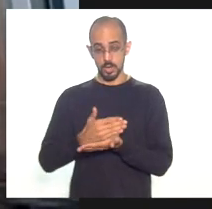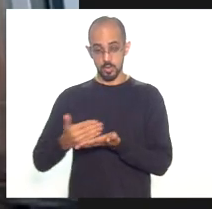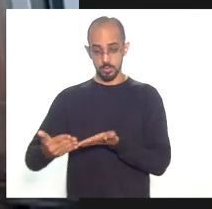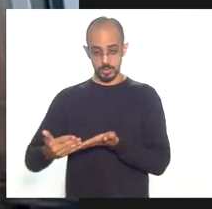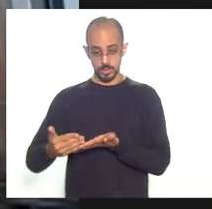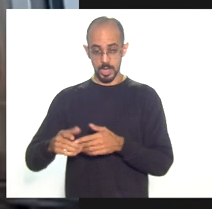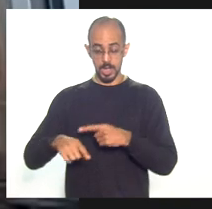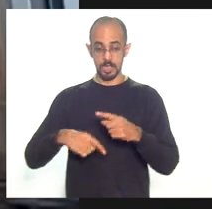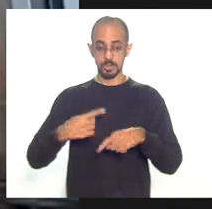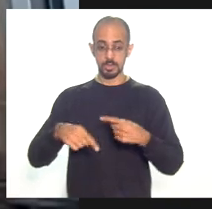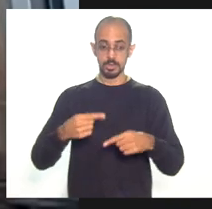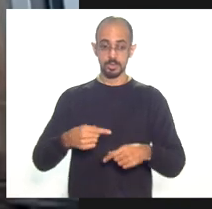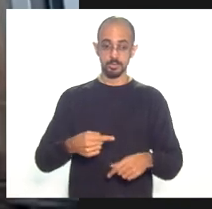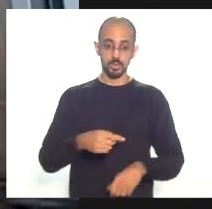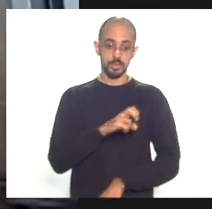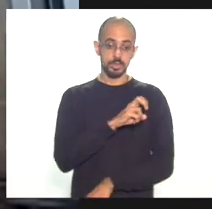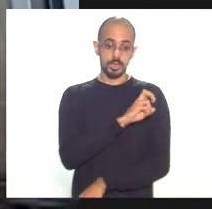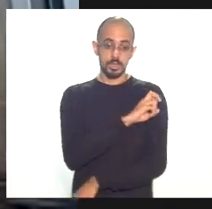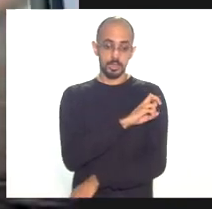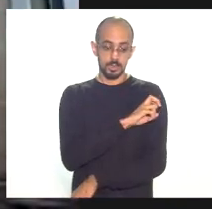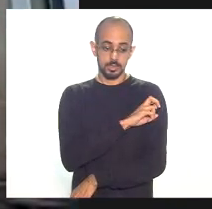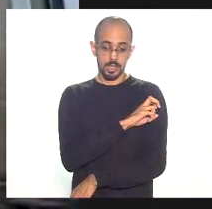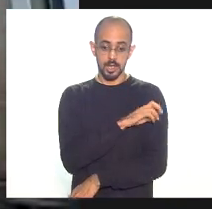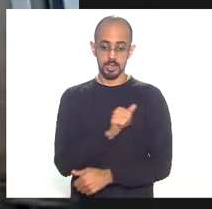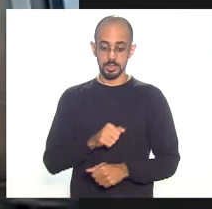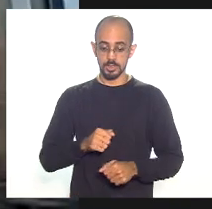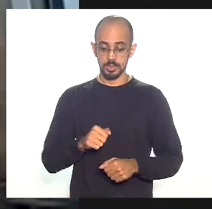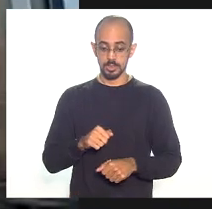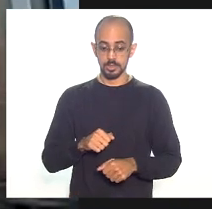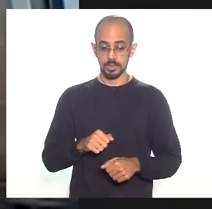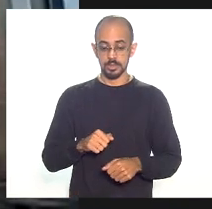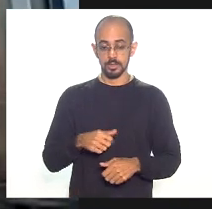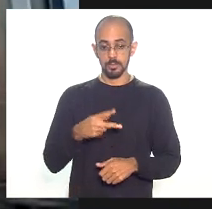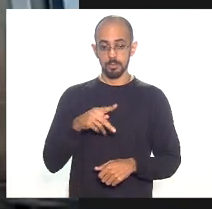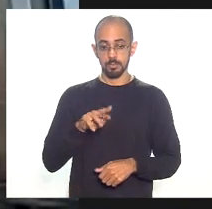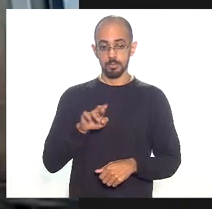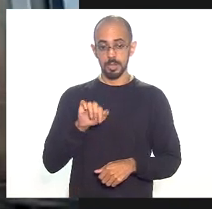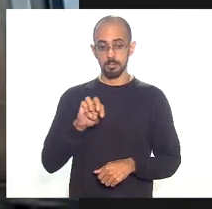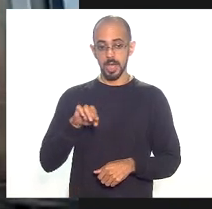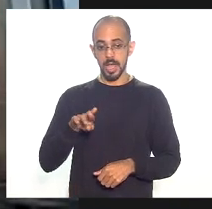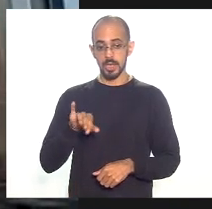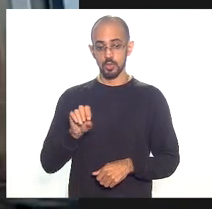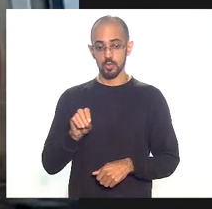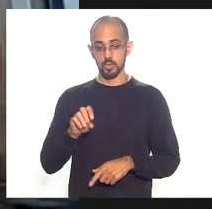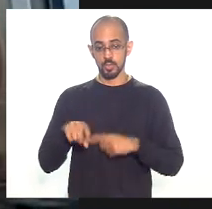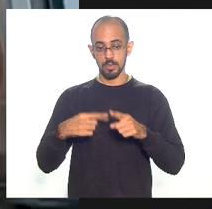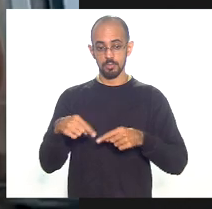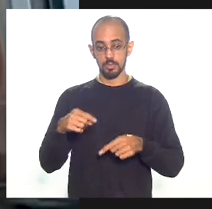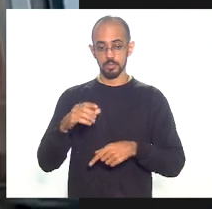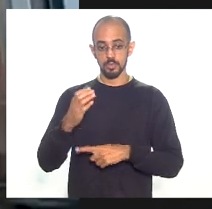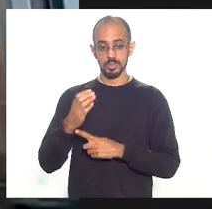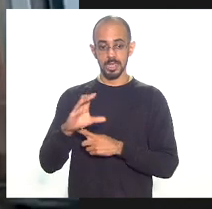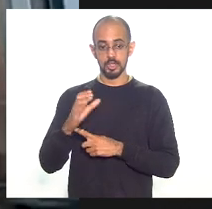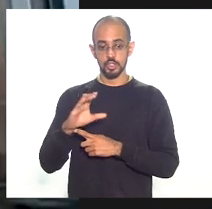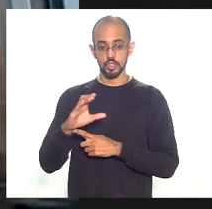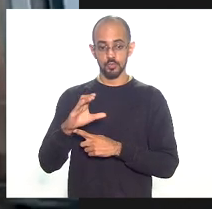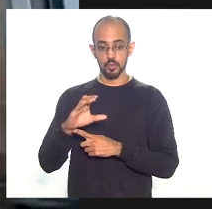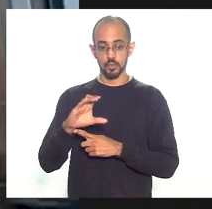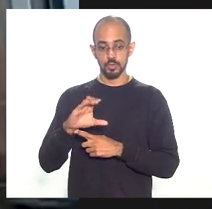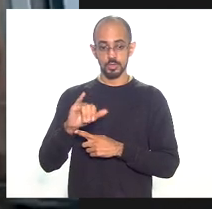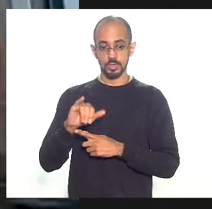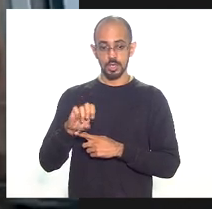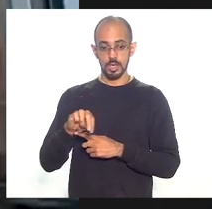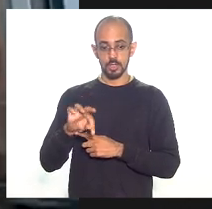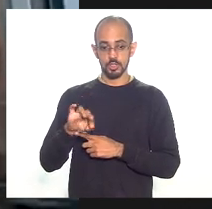dos dias de hoje então eu peguei na minha época de estudante eu tive aula de SPB Organização Social Política Brasileira